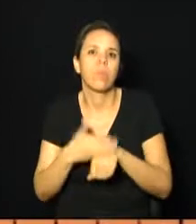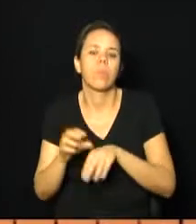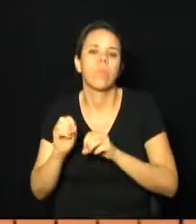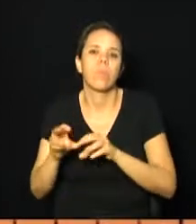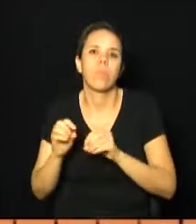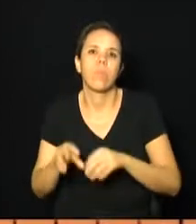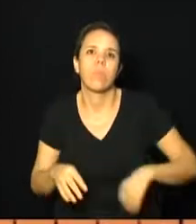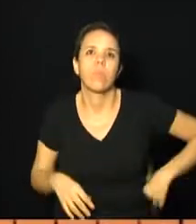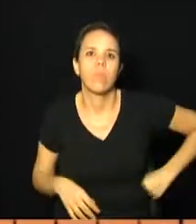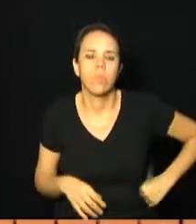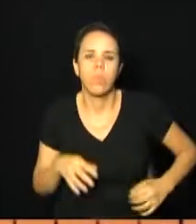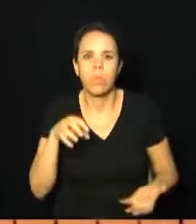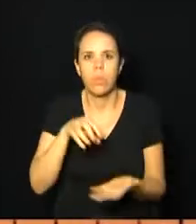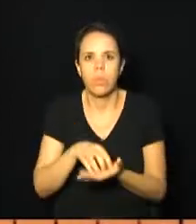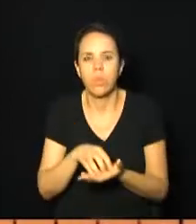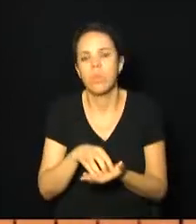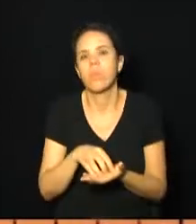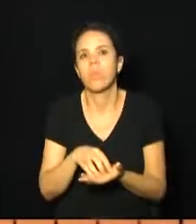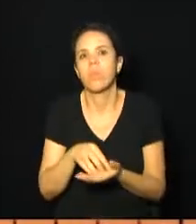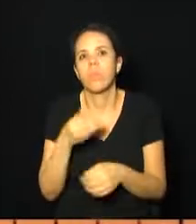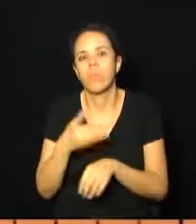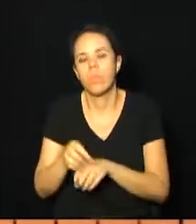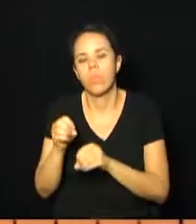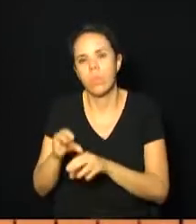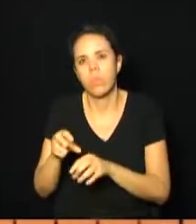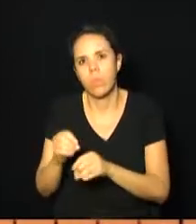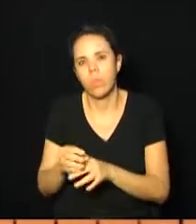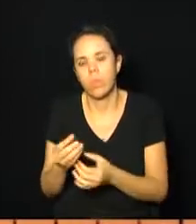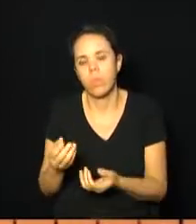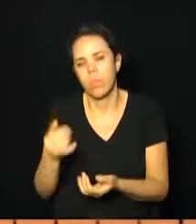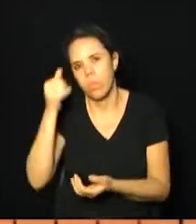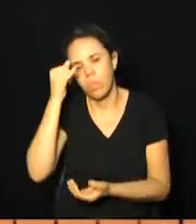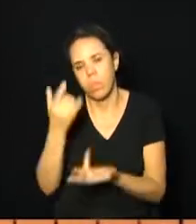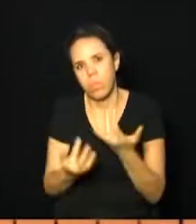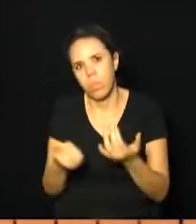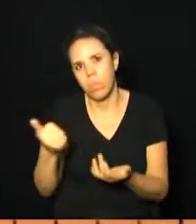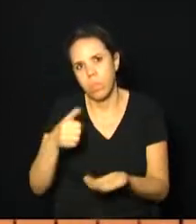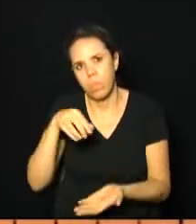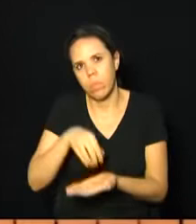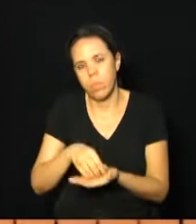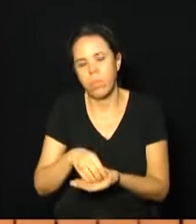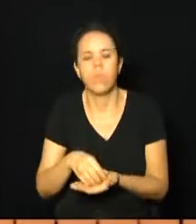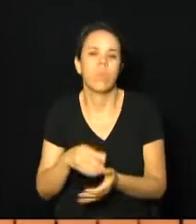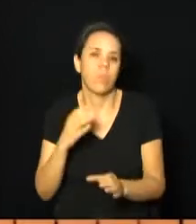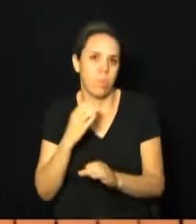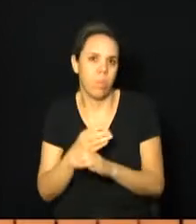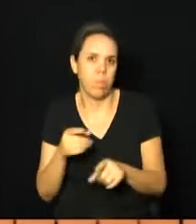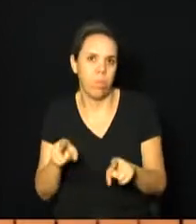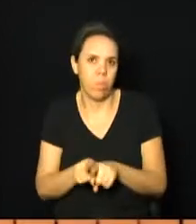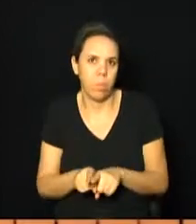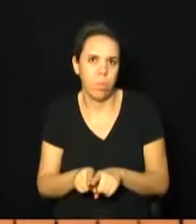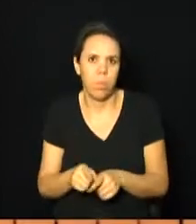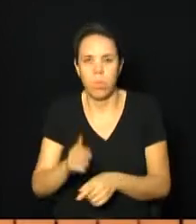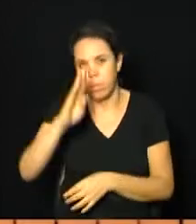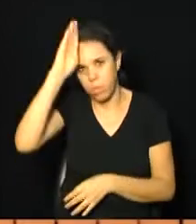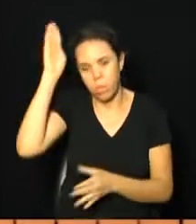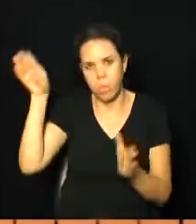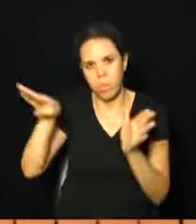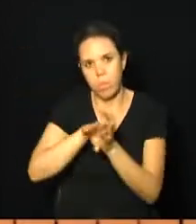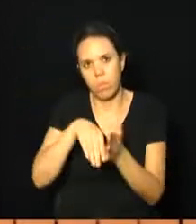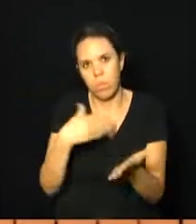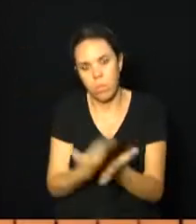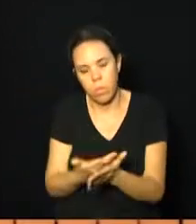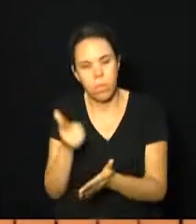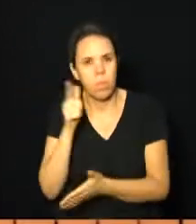né, de uma brigada de incêndio civil para o primeiro combate, até que os bombeiros cheguem